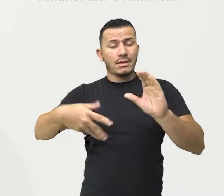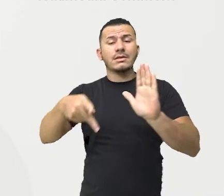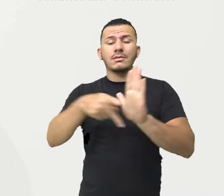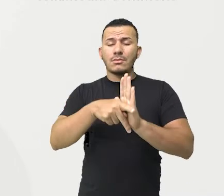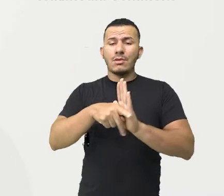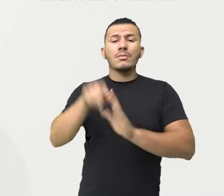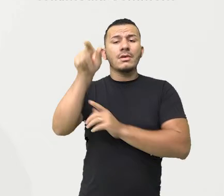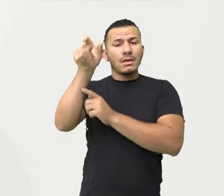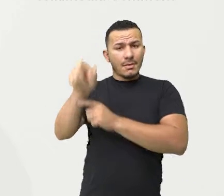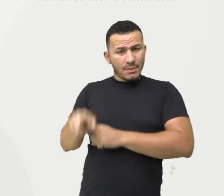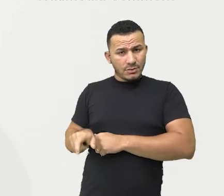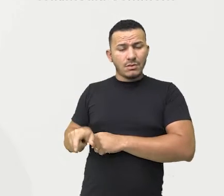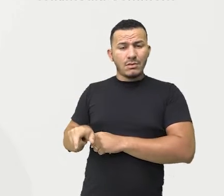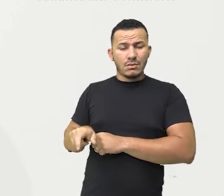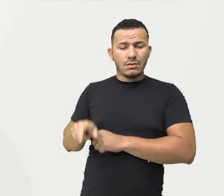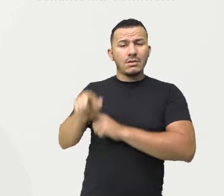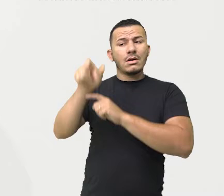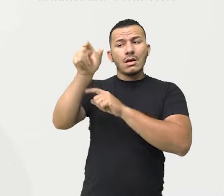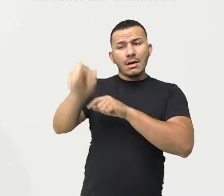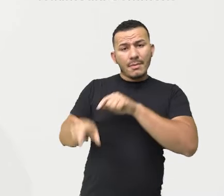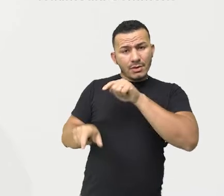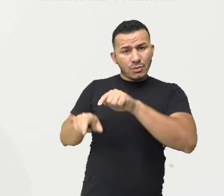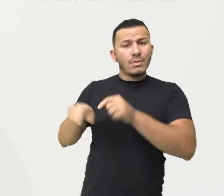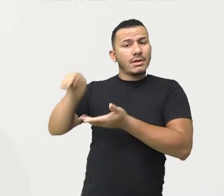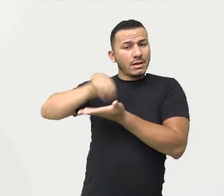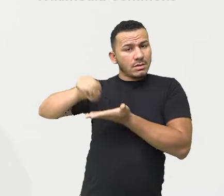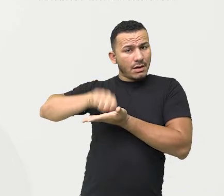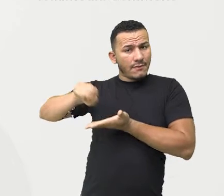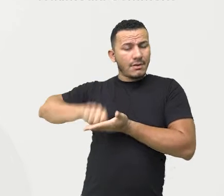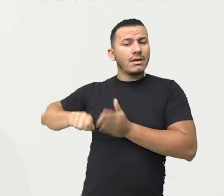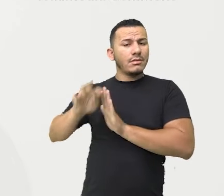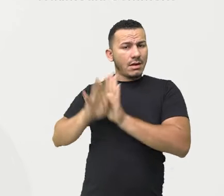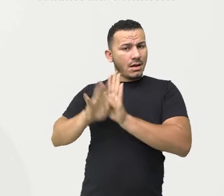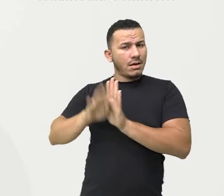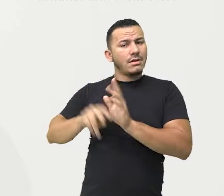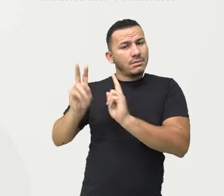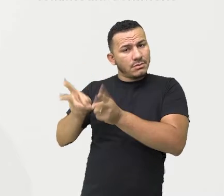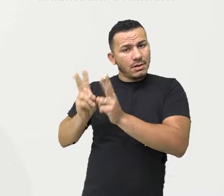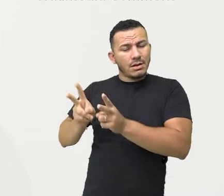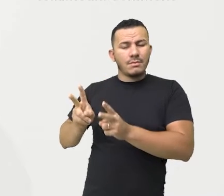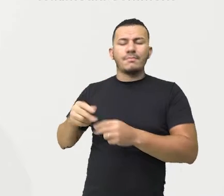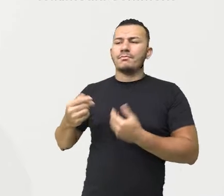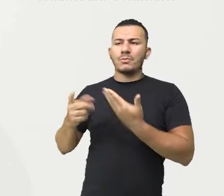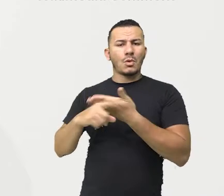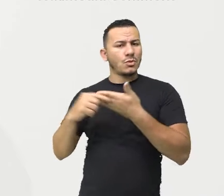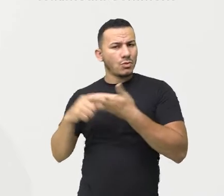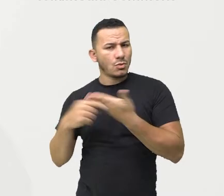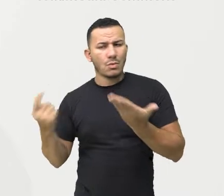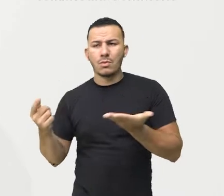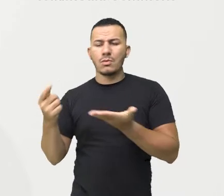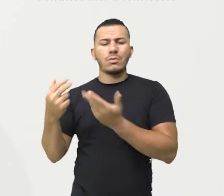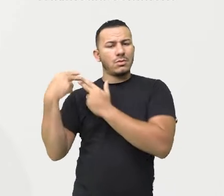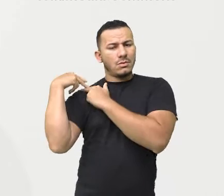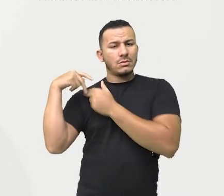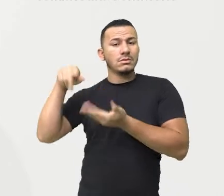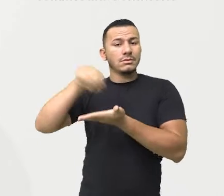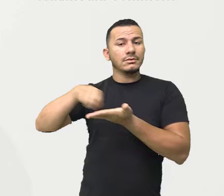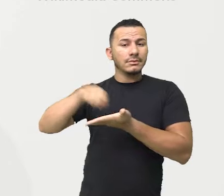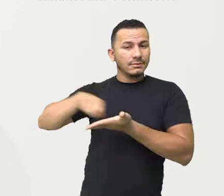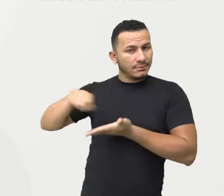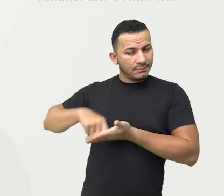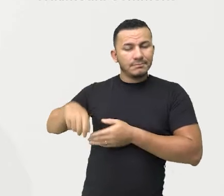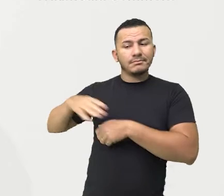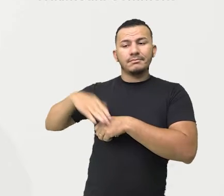é o emissor? O emissor é aquele que está escrevendo o texto, é o escritor, é a pessoa que está